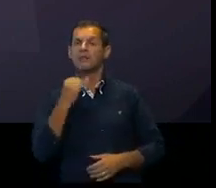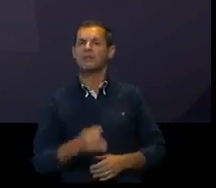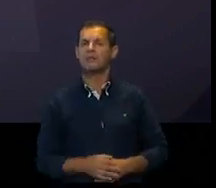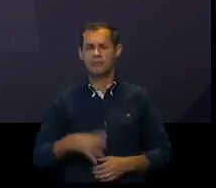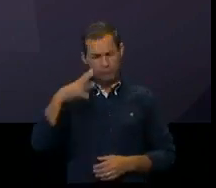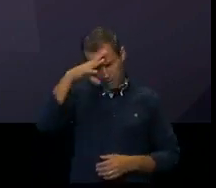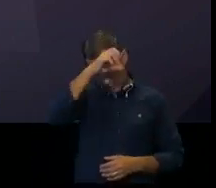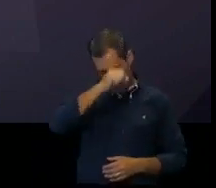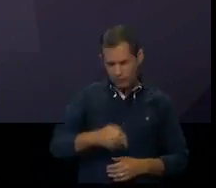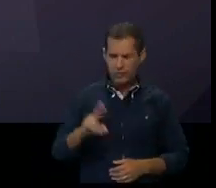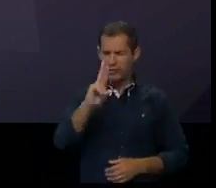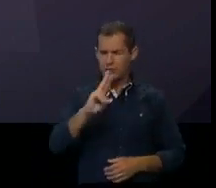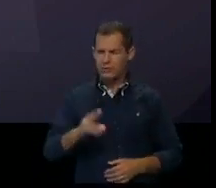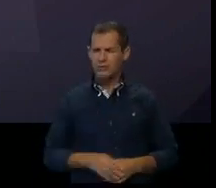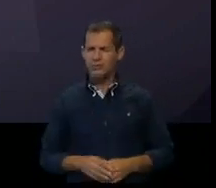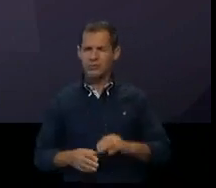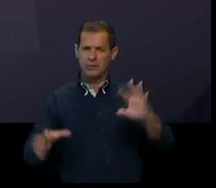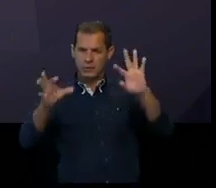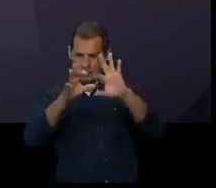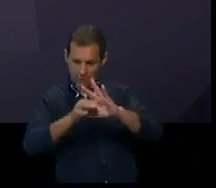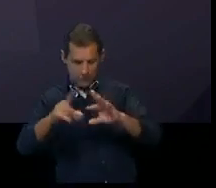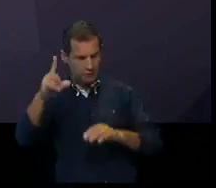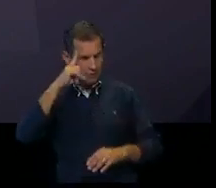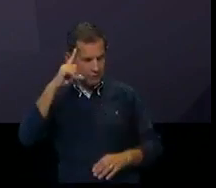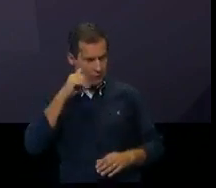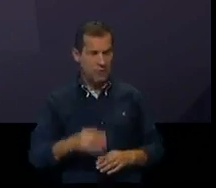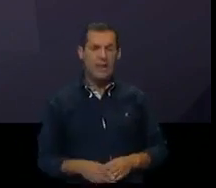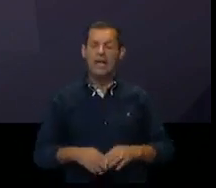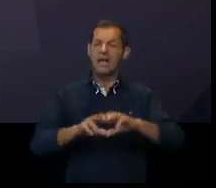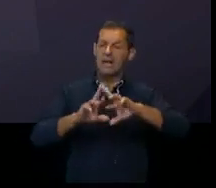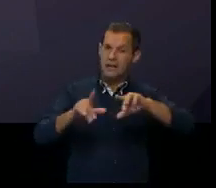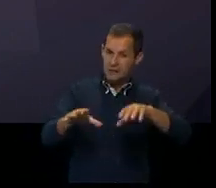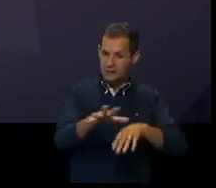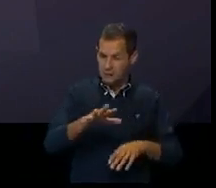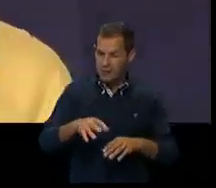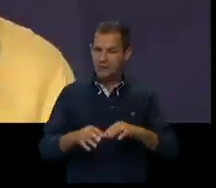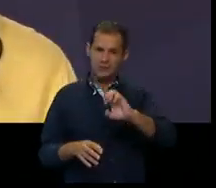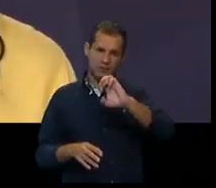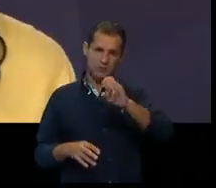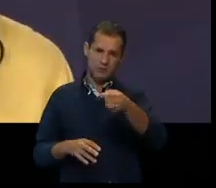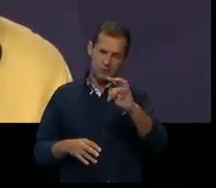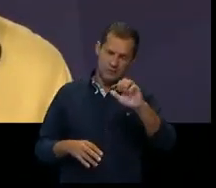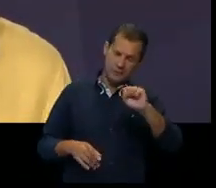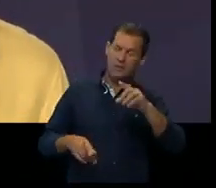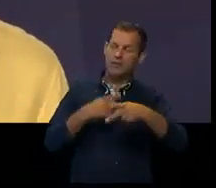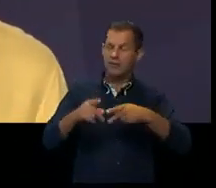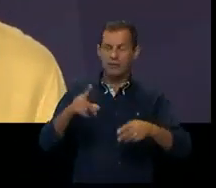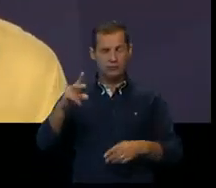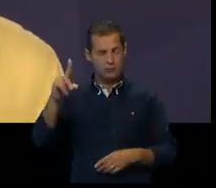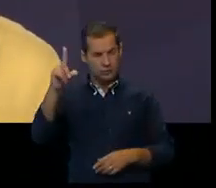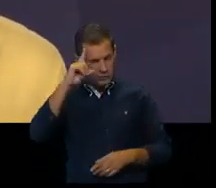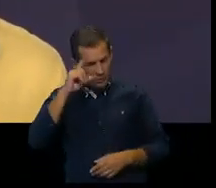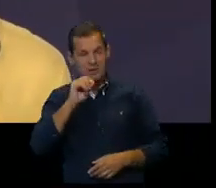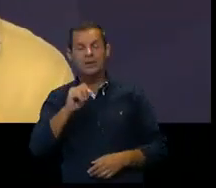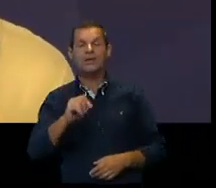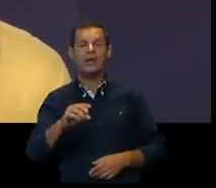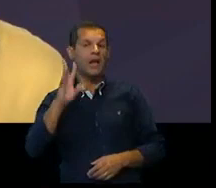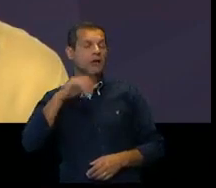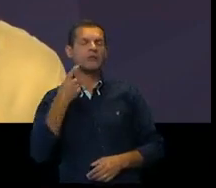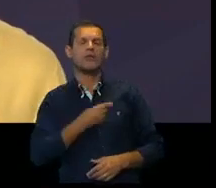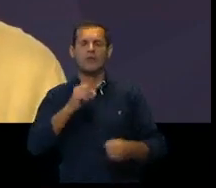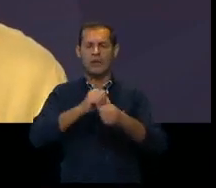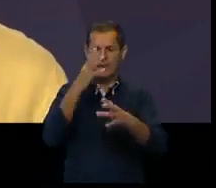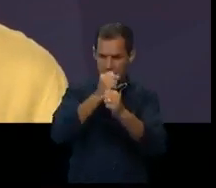para compreender o uso das integrais no cotidiano e em outras áreas das exatas. E falando em uso cotidiano, que tal a gente